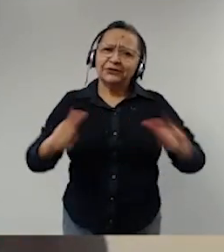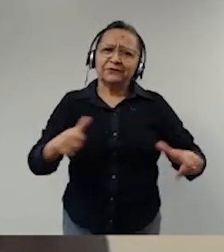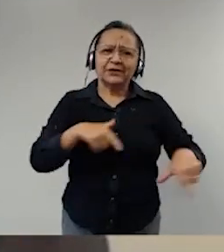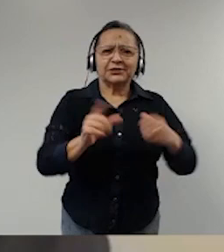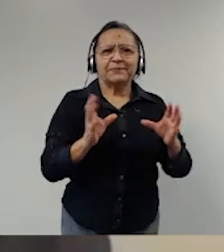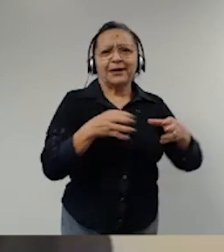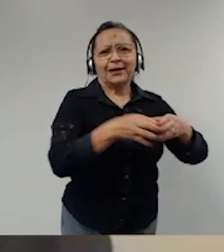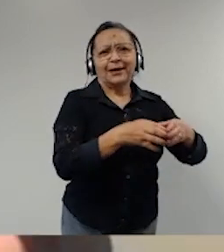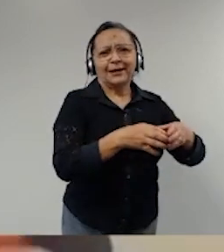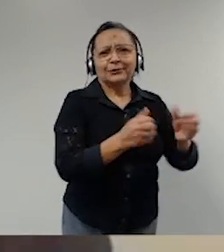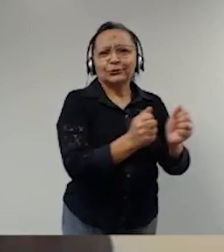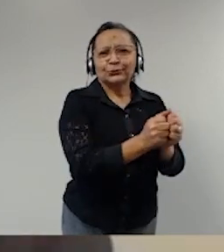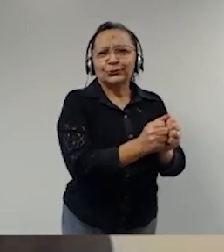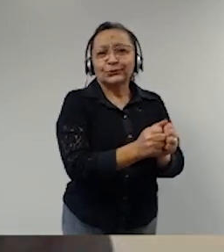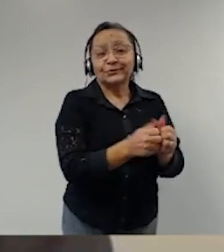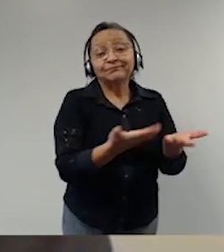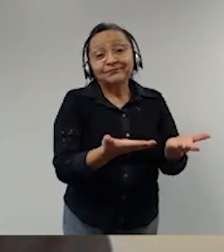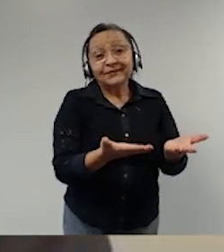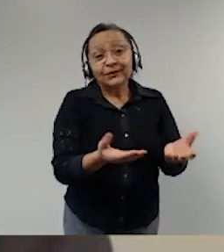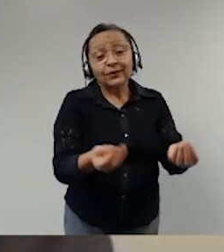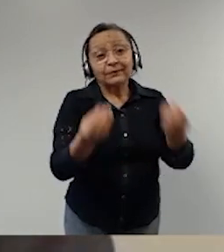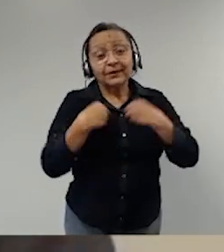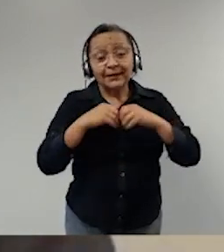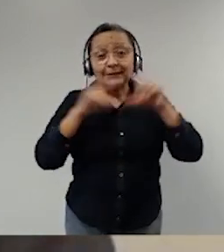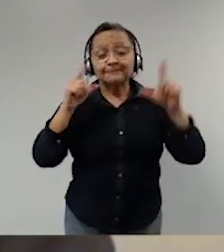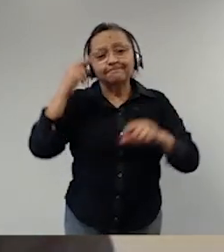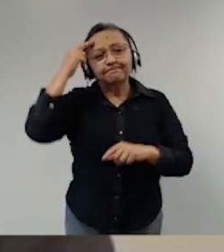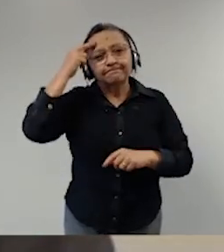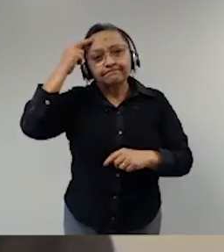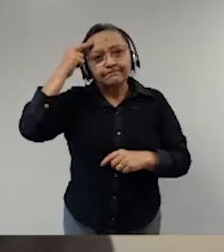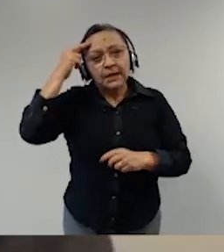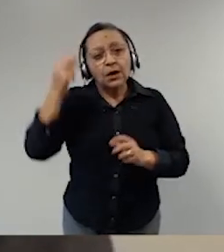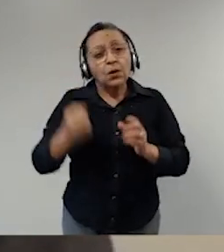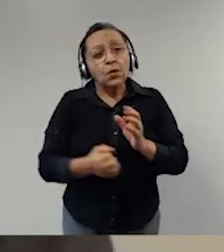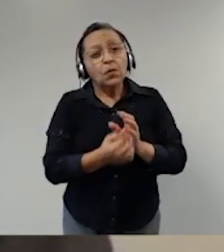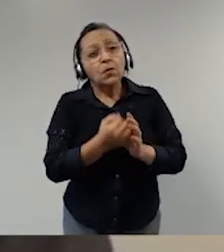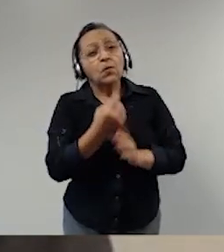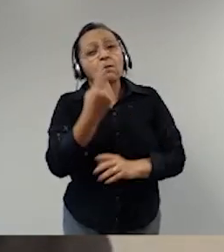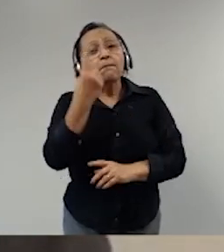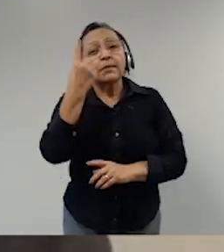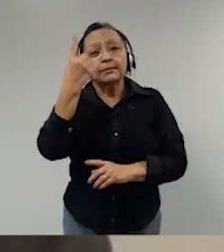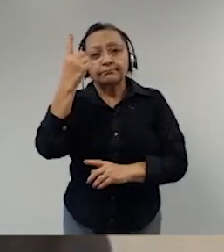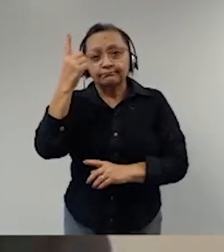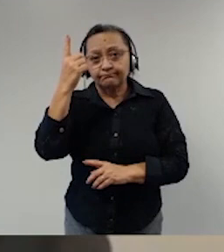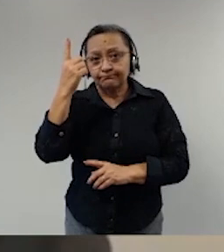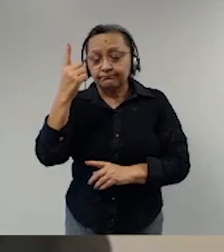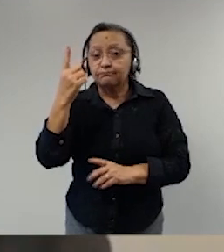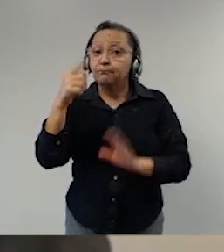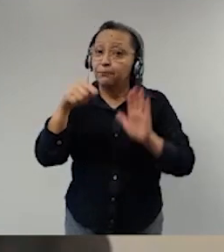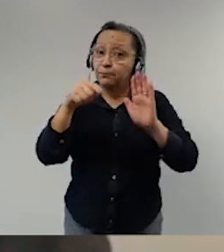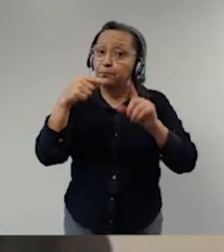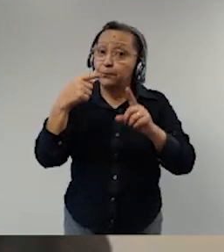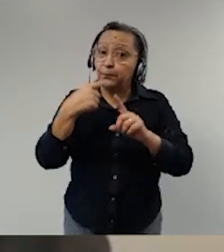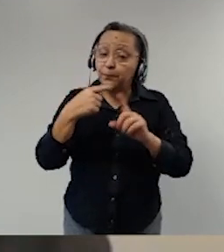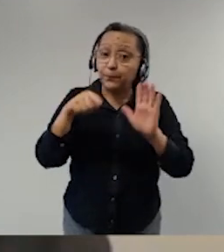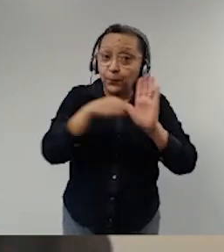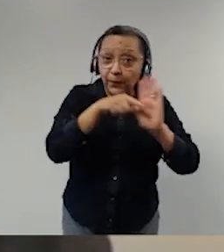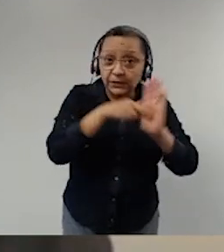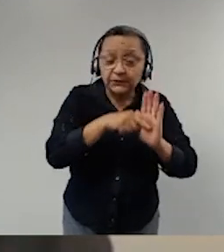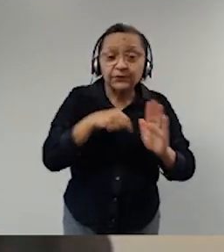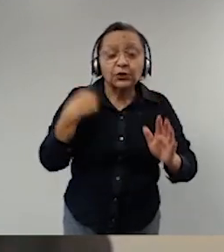equipa. O que me leva a referir aqui uma das coisas que eu acho que foi um dos pontos negativos que nós sentimos na CAEA de